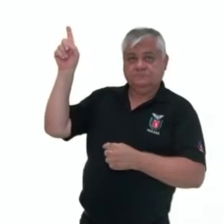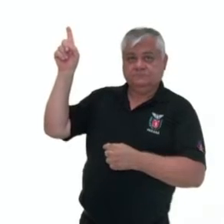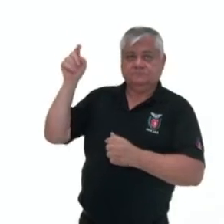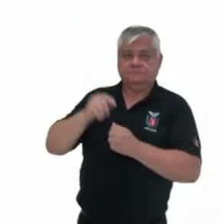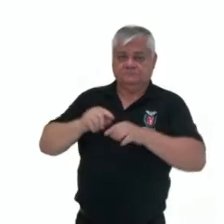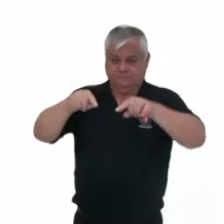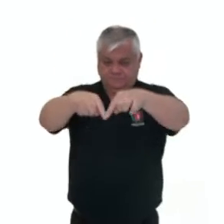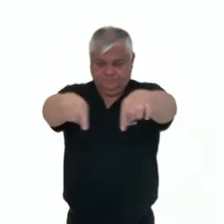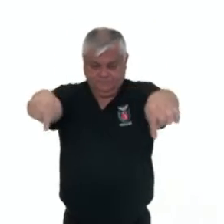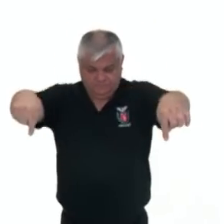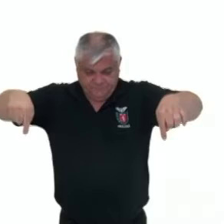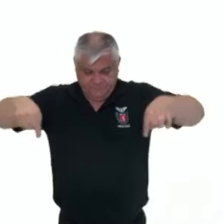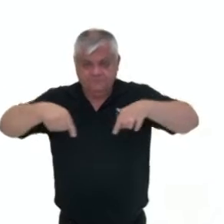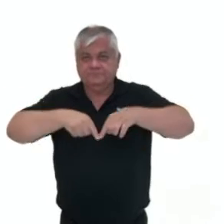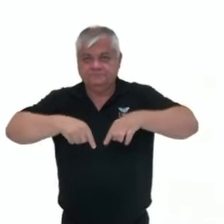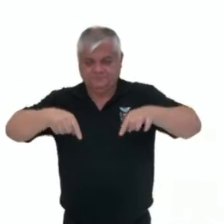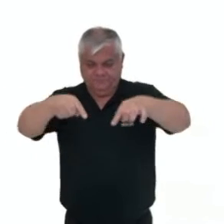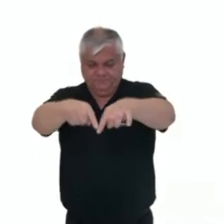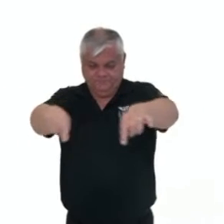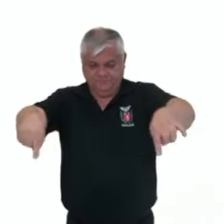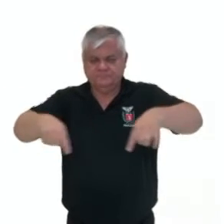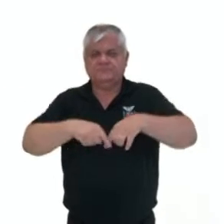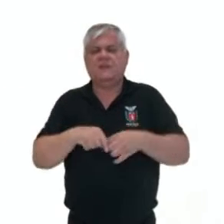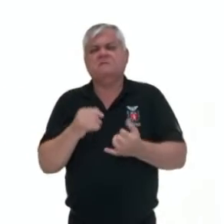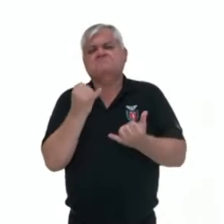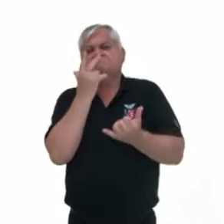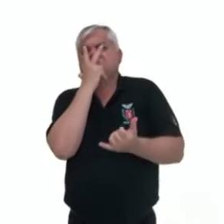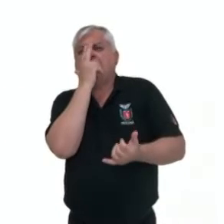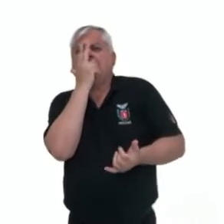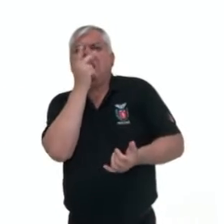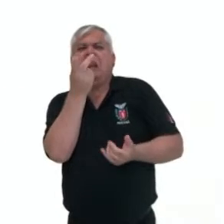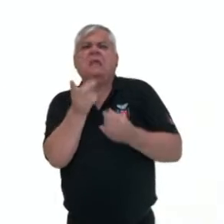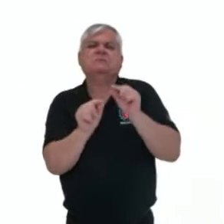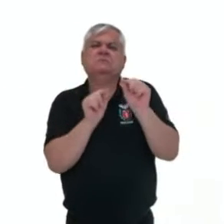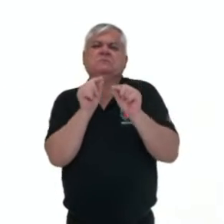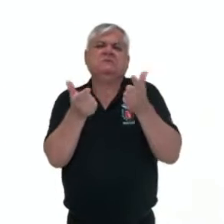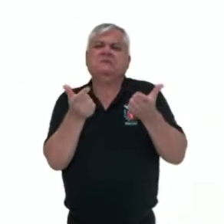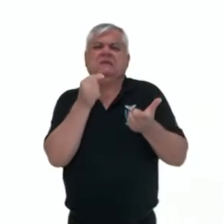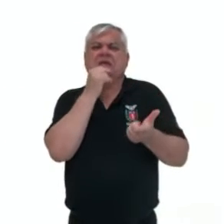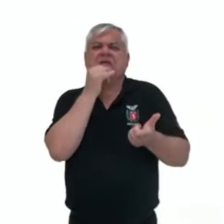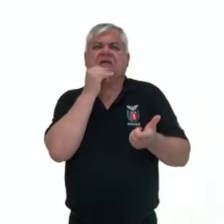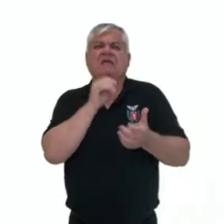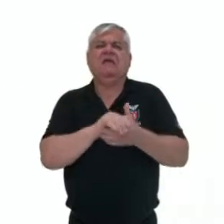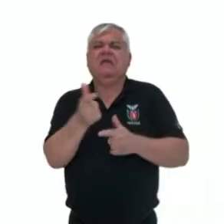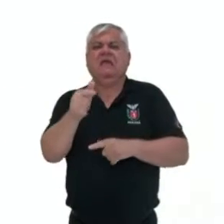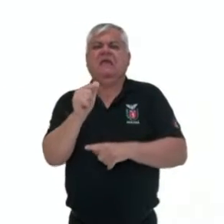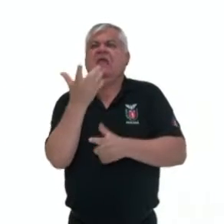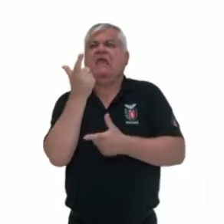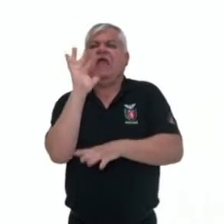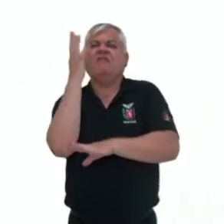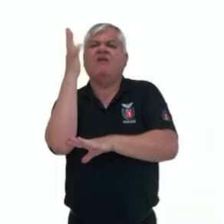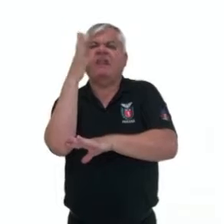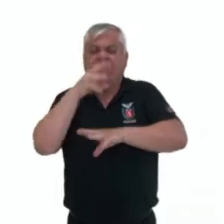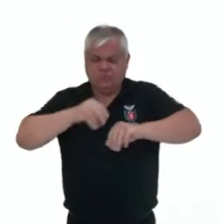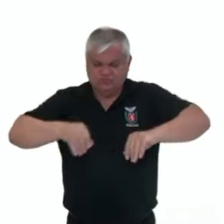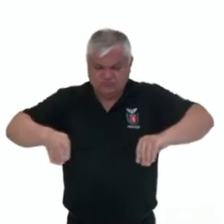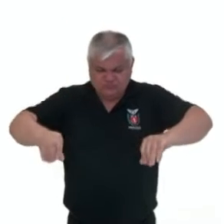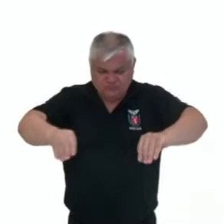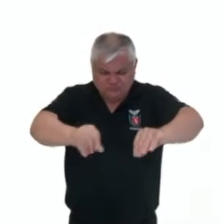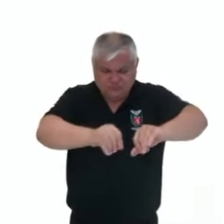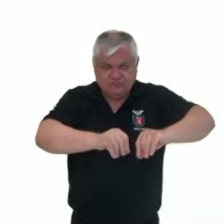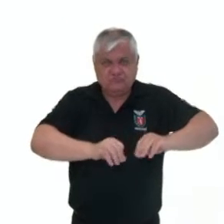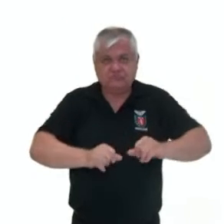nesse material aqui, né, que é uma espécie que são aqueles materiais que a gente encontra em celeiro e tal, e as pessoas ficam todas